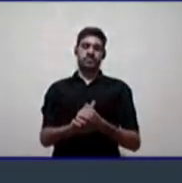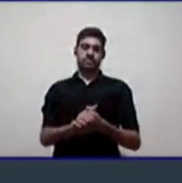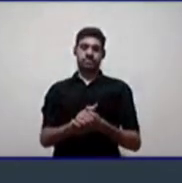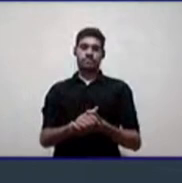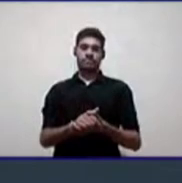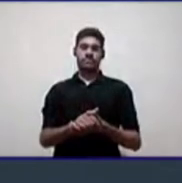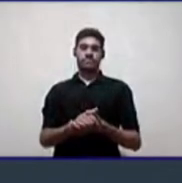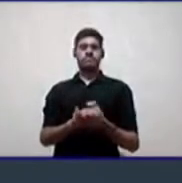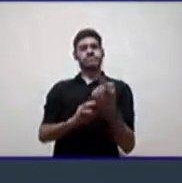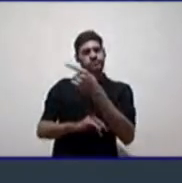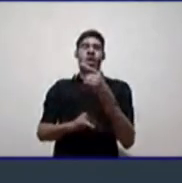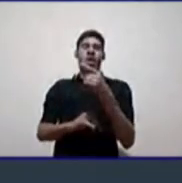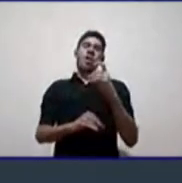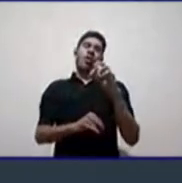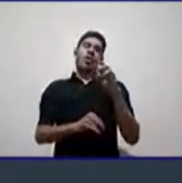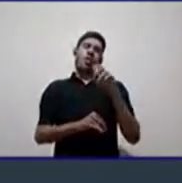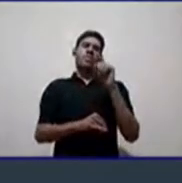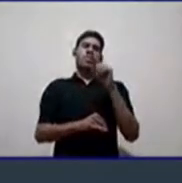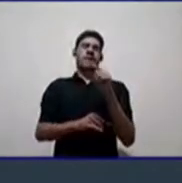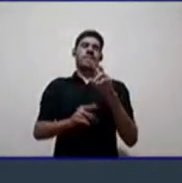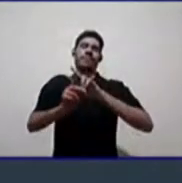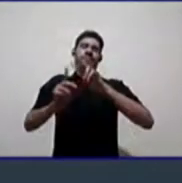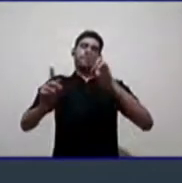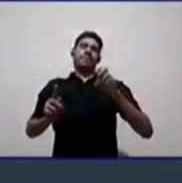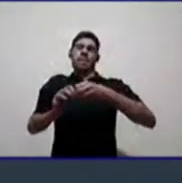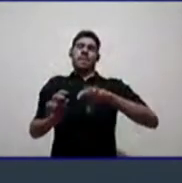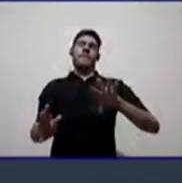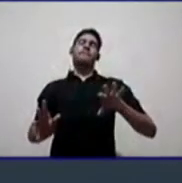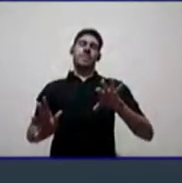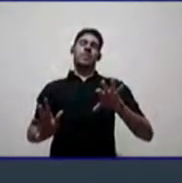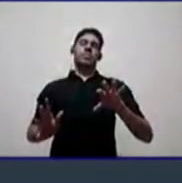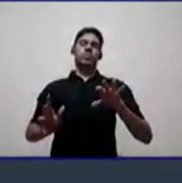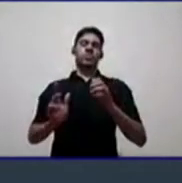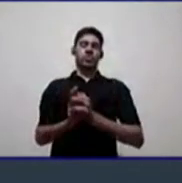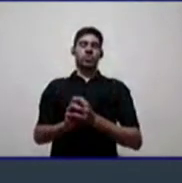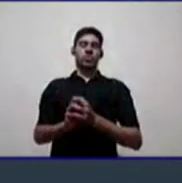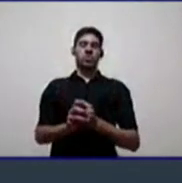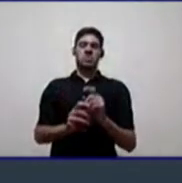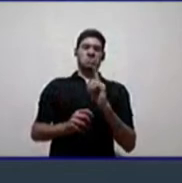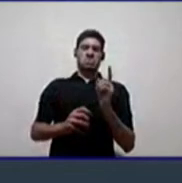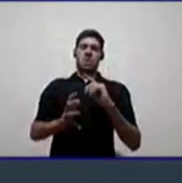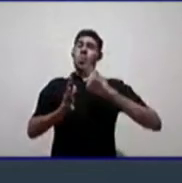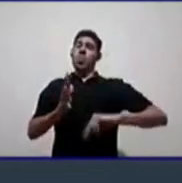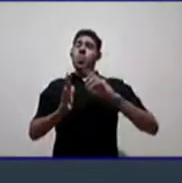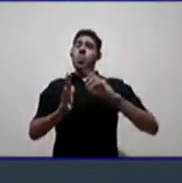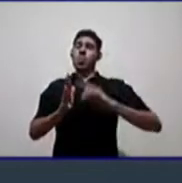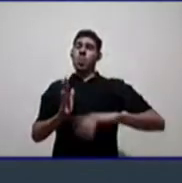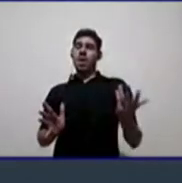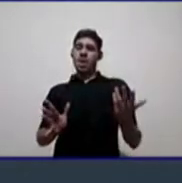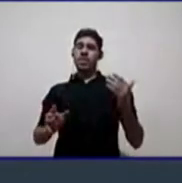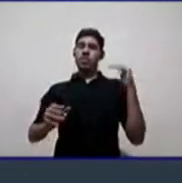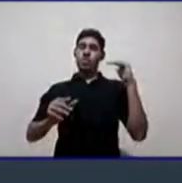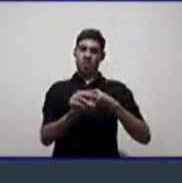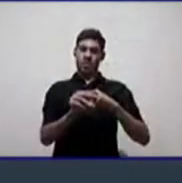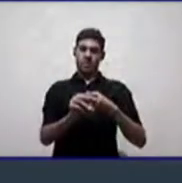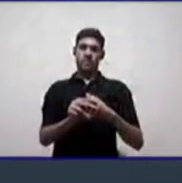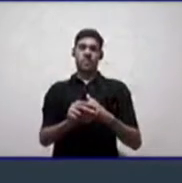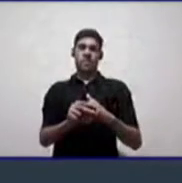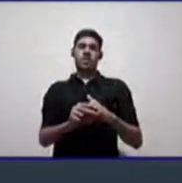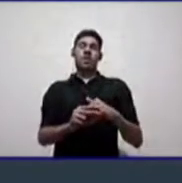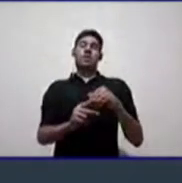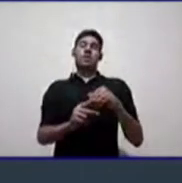Essa questão de ordem, como disse, é prejudicial ou não a leitura do voto aí de 110